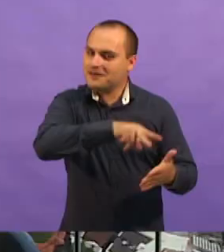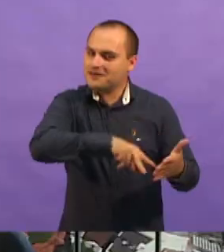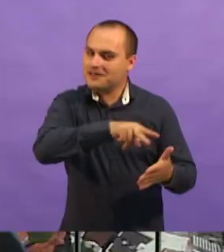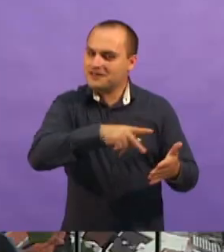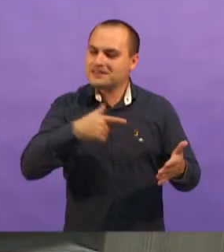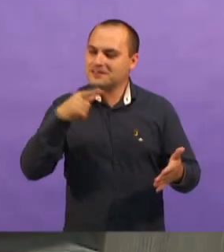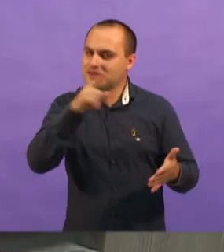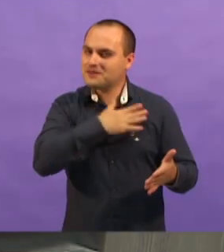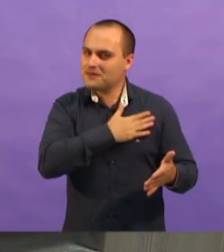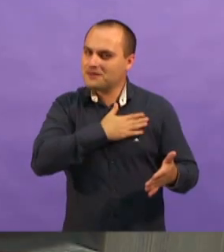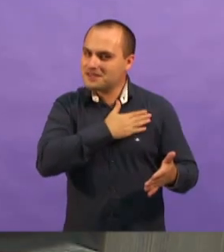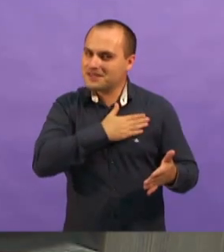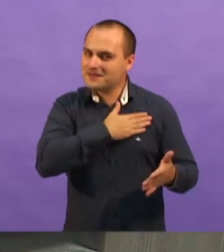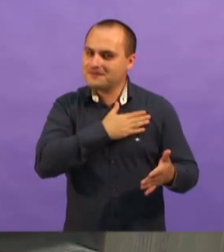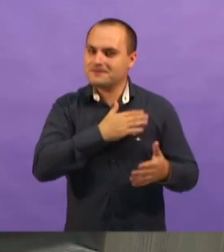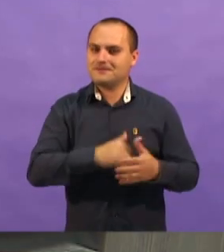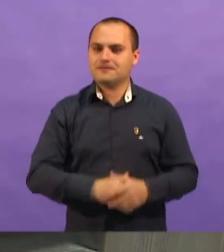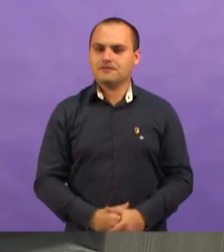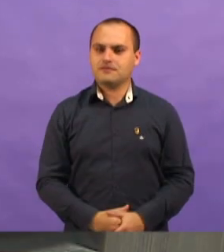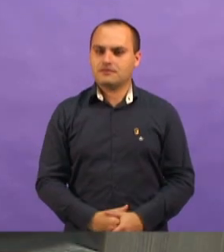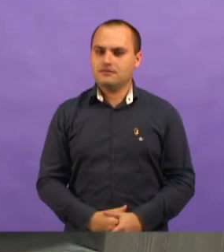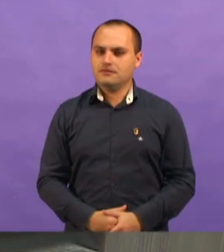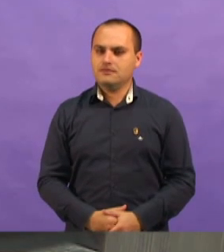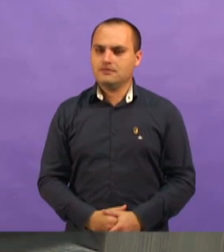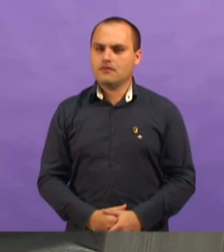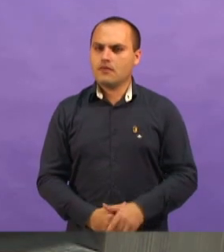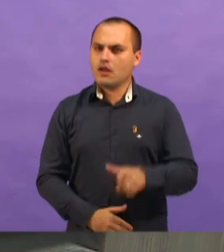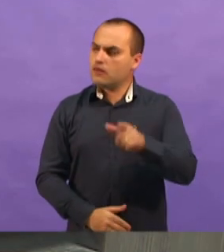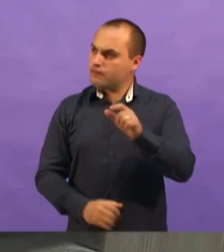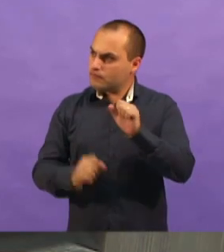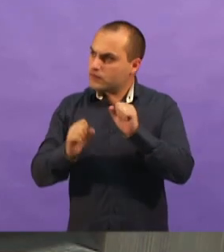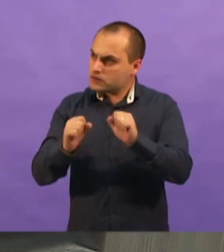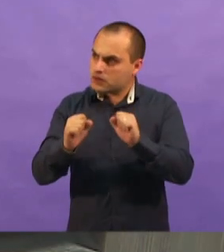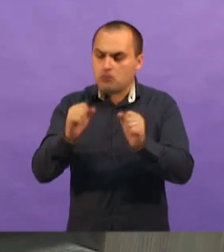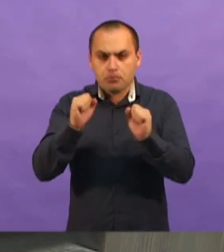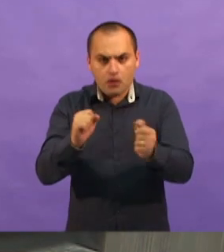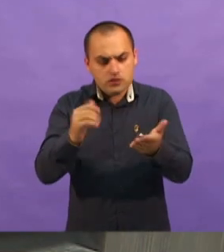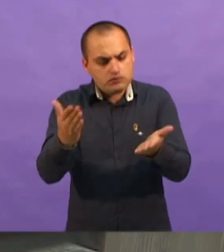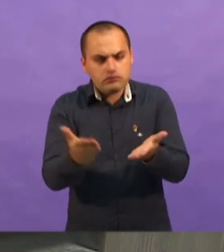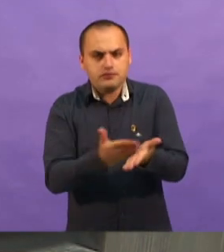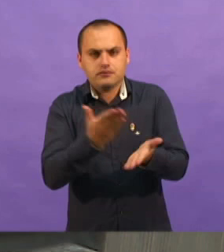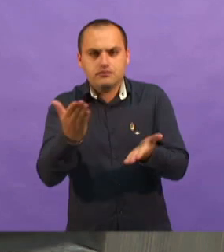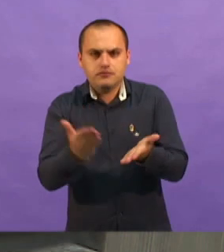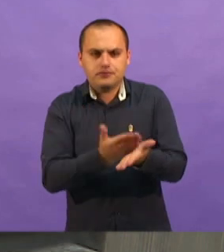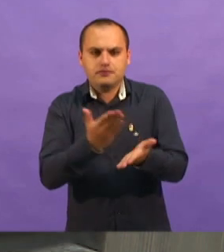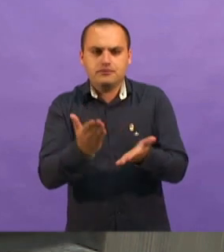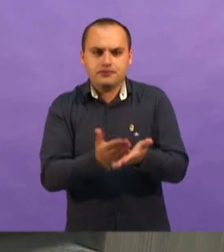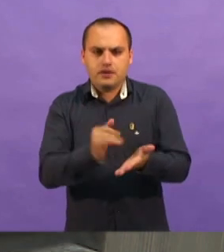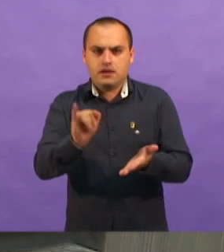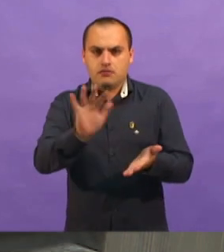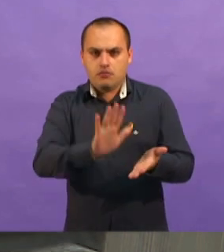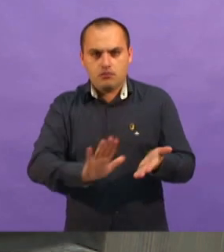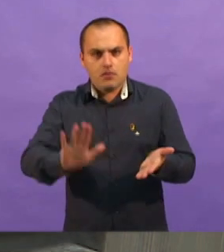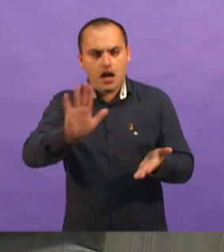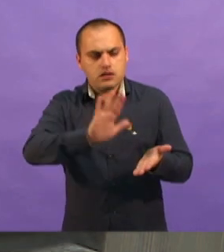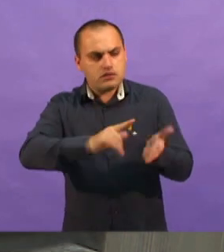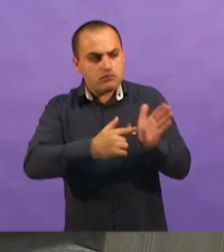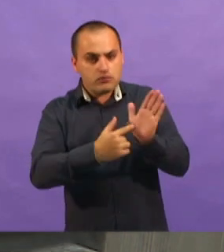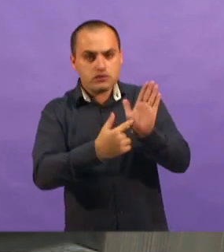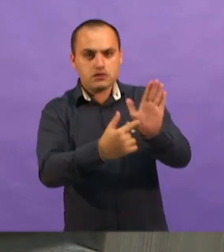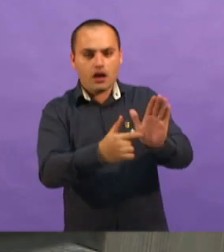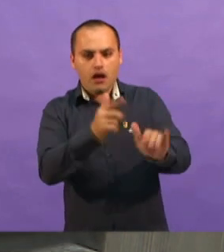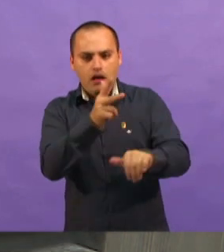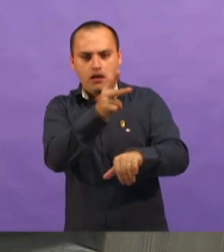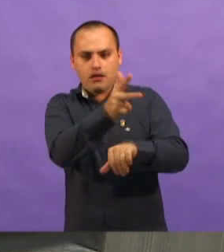tenho certeza. Rogério, tem como você folhear um pouquinho, pelo menos as fotos coloridas, algumas imagens e passar para a câmera ali, para que a